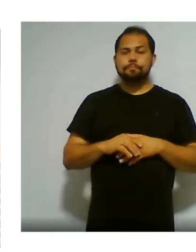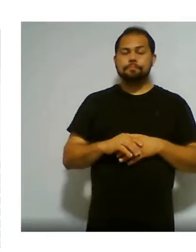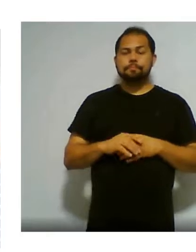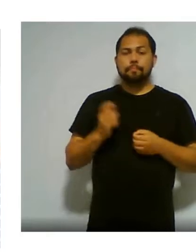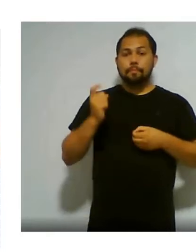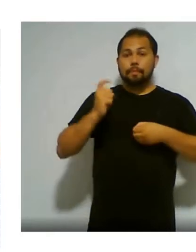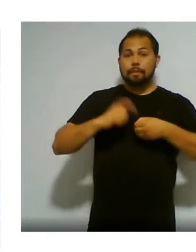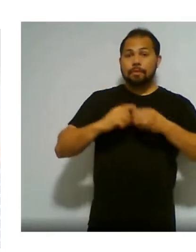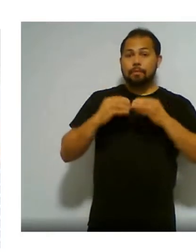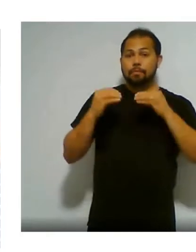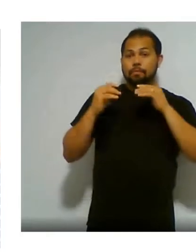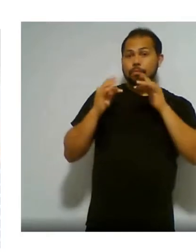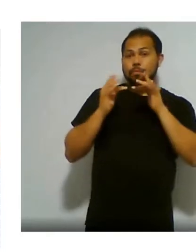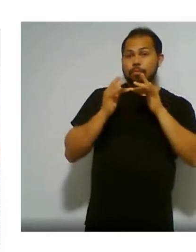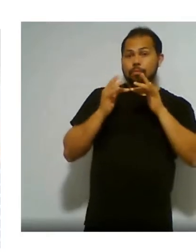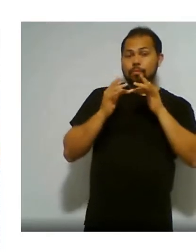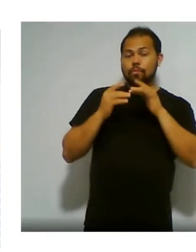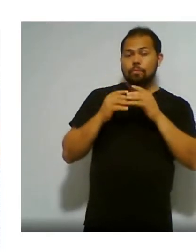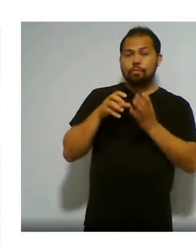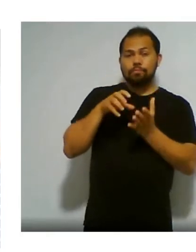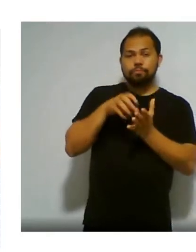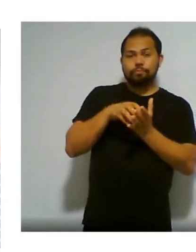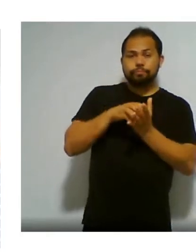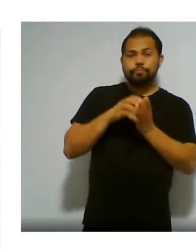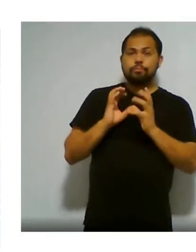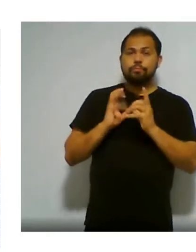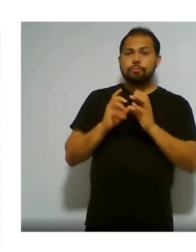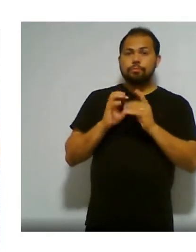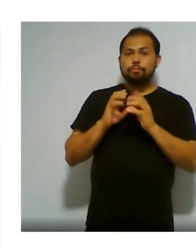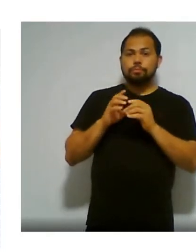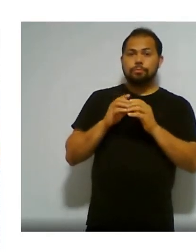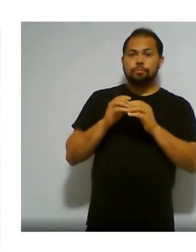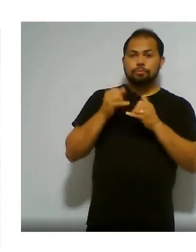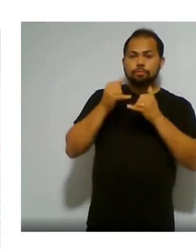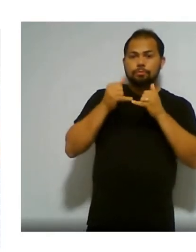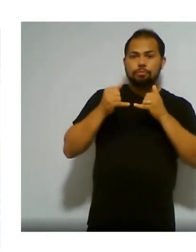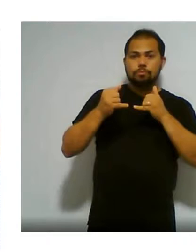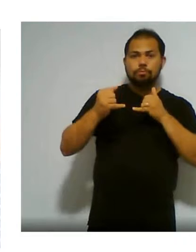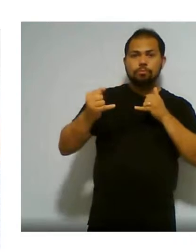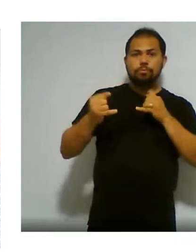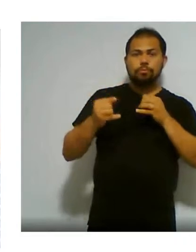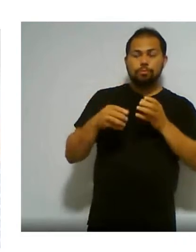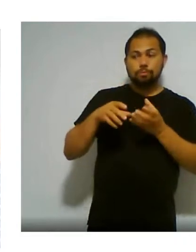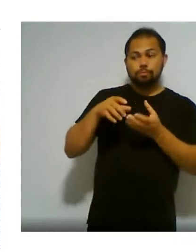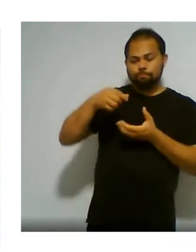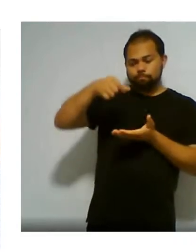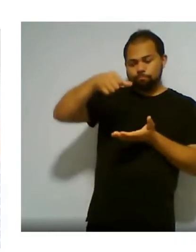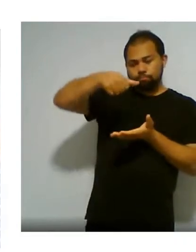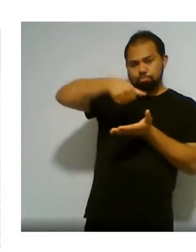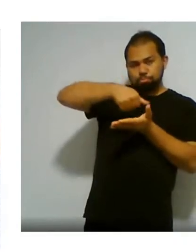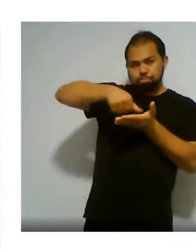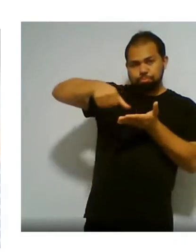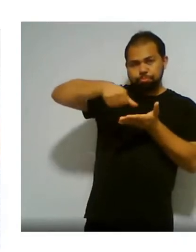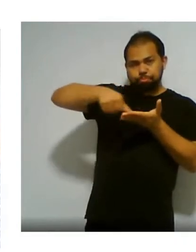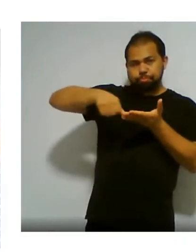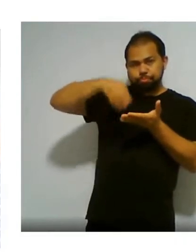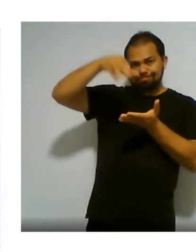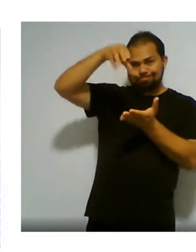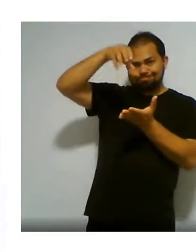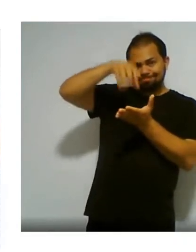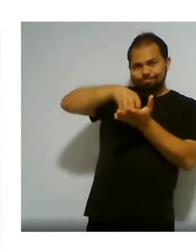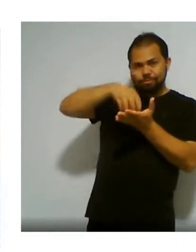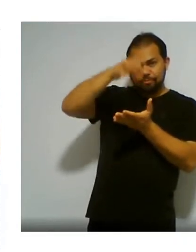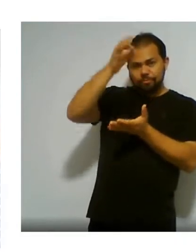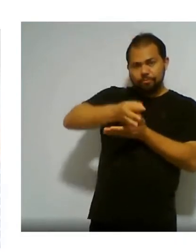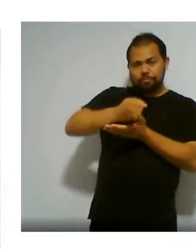ele está passando aqui exatamente no local onde ele vai encaixar no processador. Aqui esse é um dissipador um pouco diferente do que a gente tem no